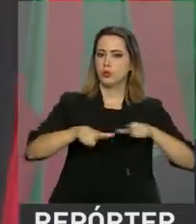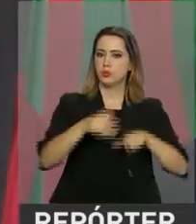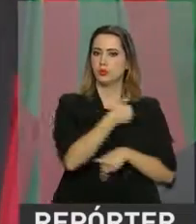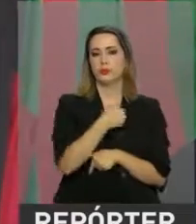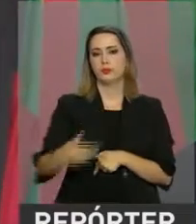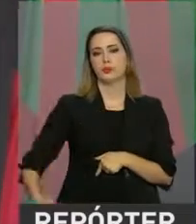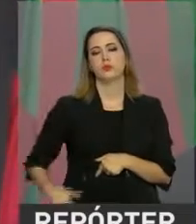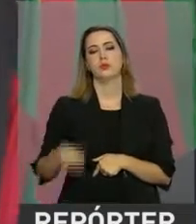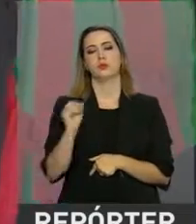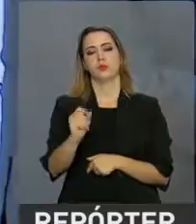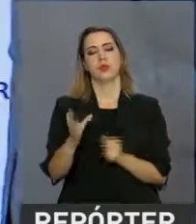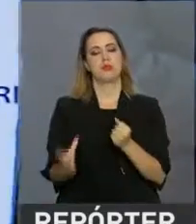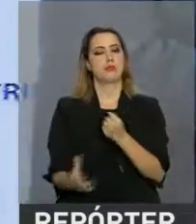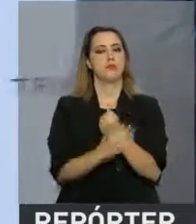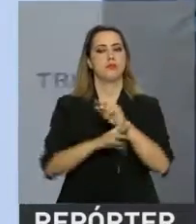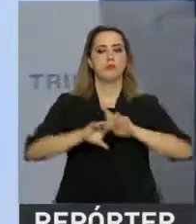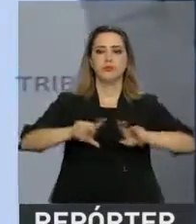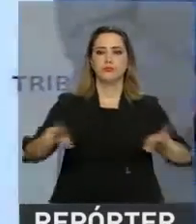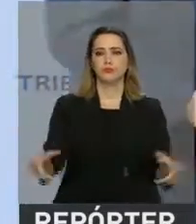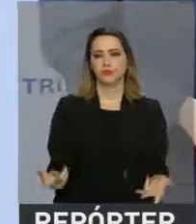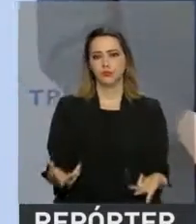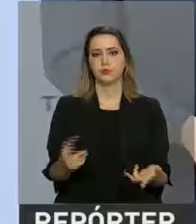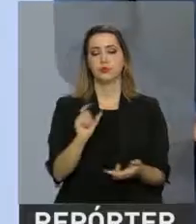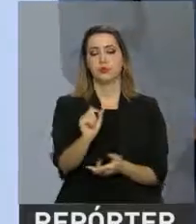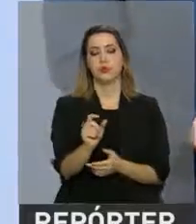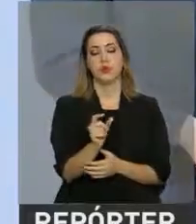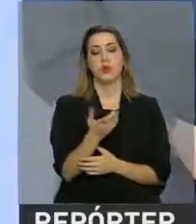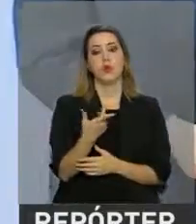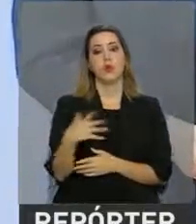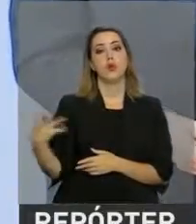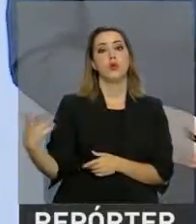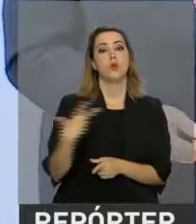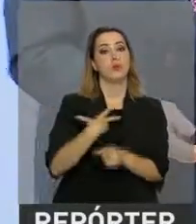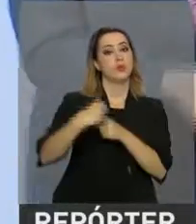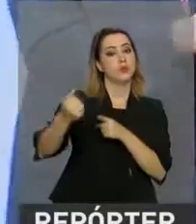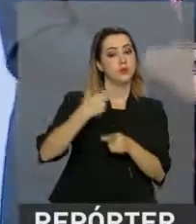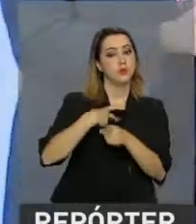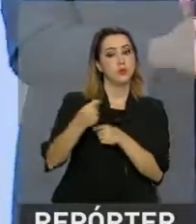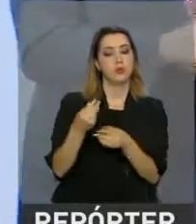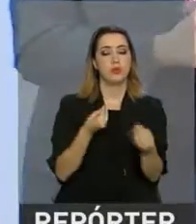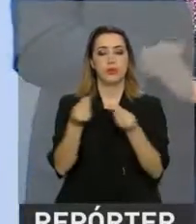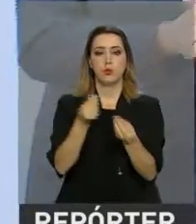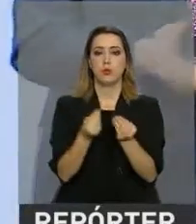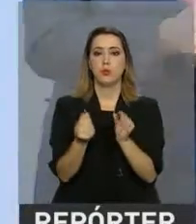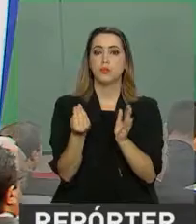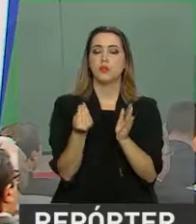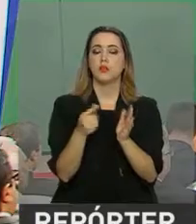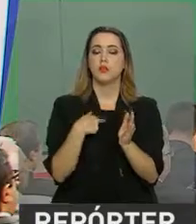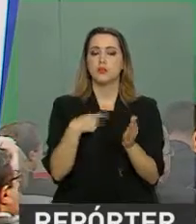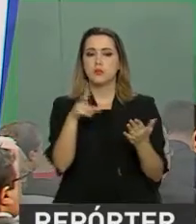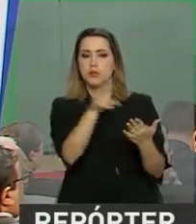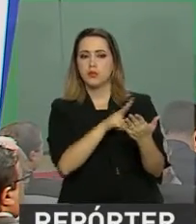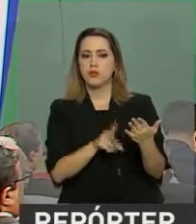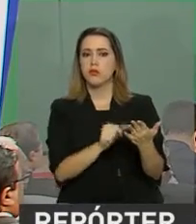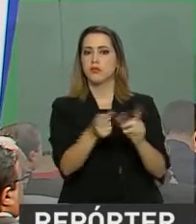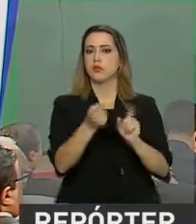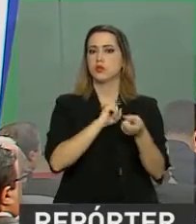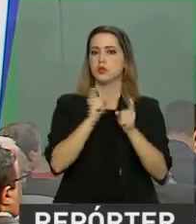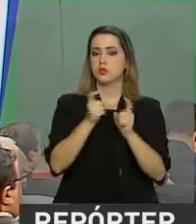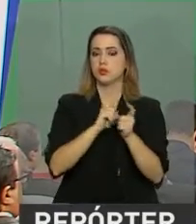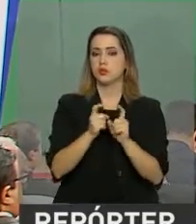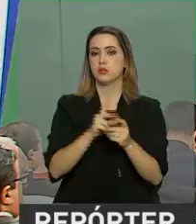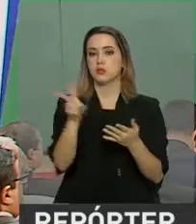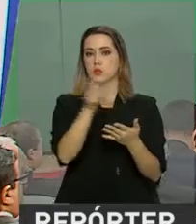evento a segurança a escolha dos ganhadores foi com base na capacidade que tiveram em avaliar dirigir e